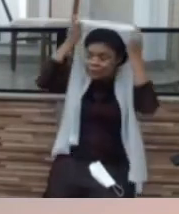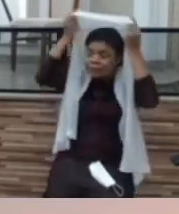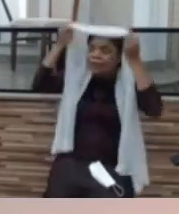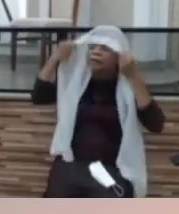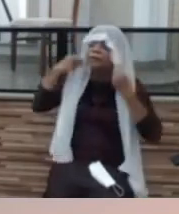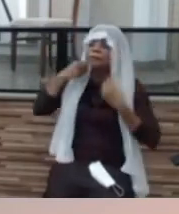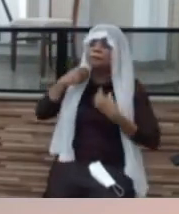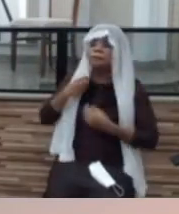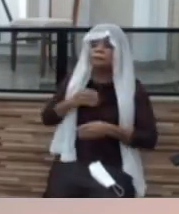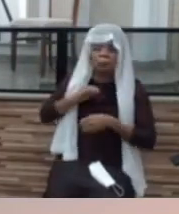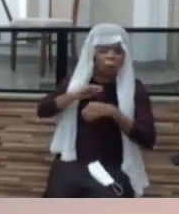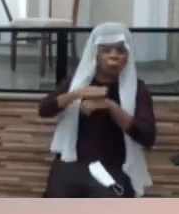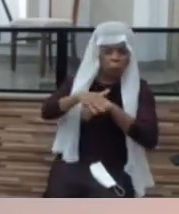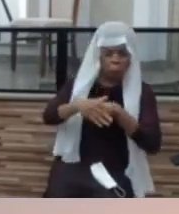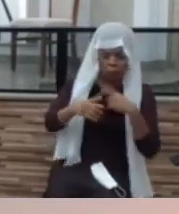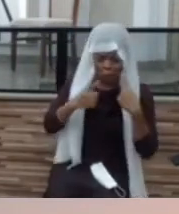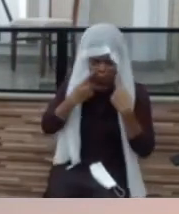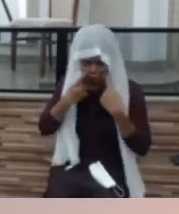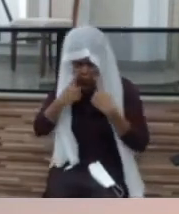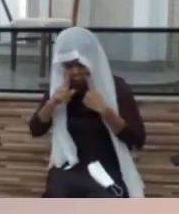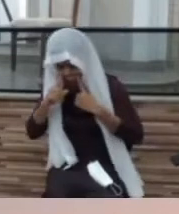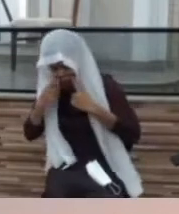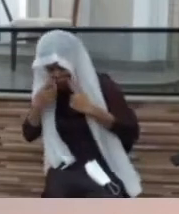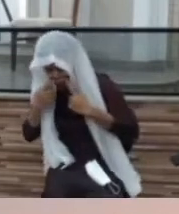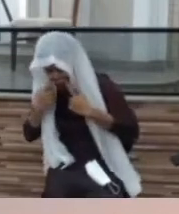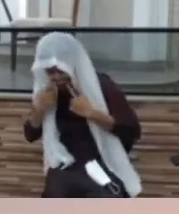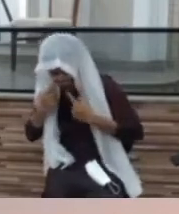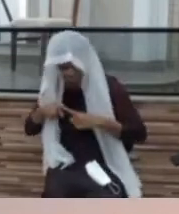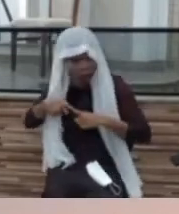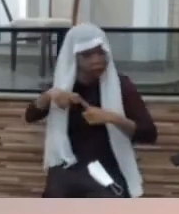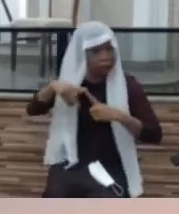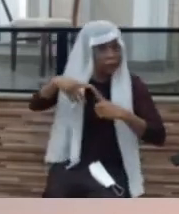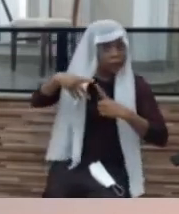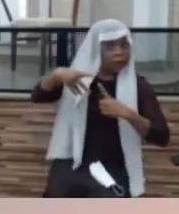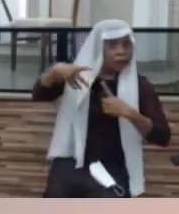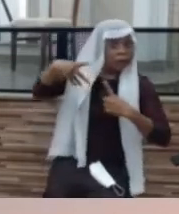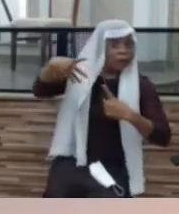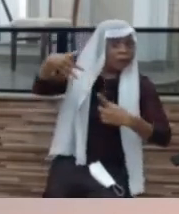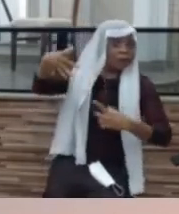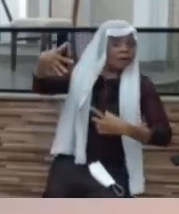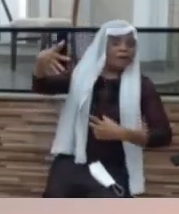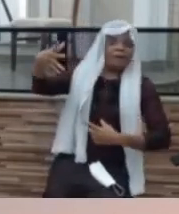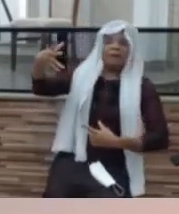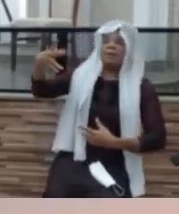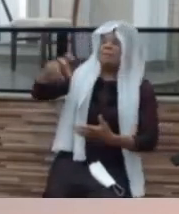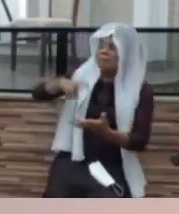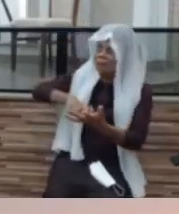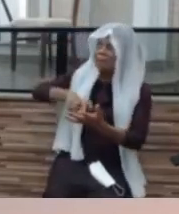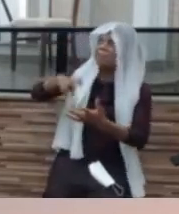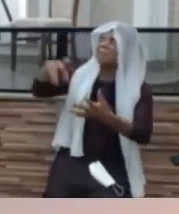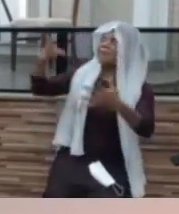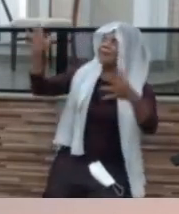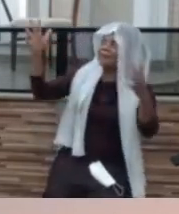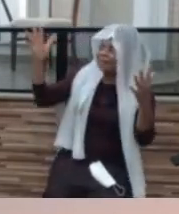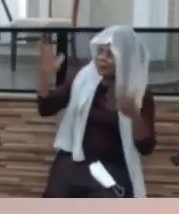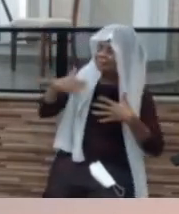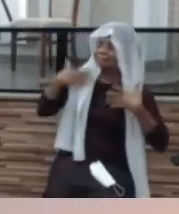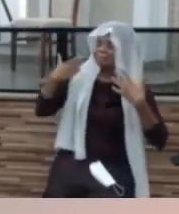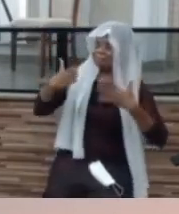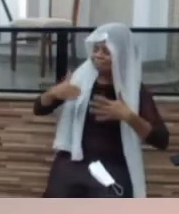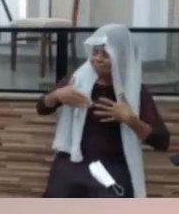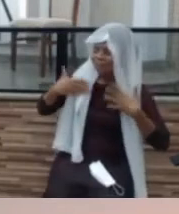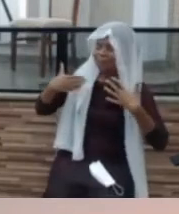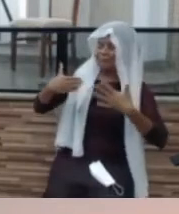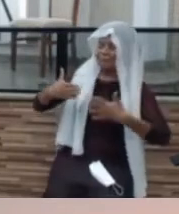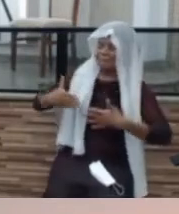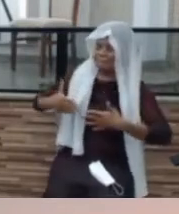manhã, né? Quantas promessas para em nós gera esperança. Glória ao nome dos que as coisas não vão bem, mas daqui a pouco